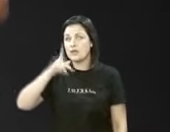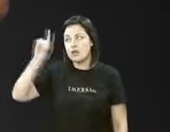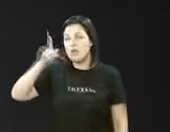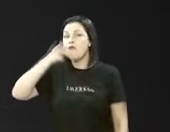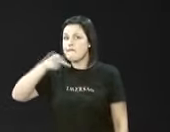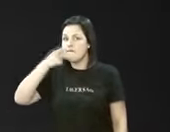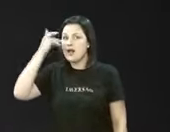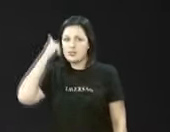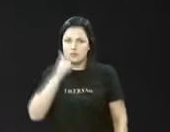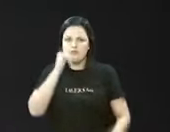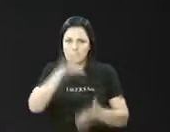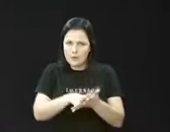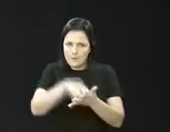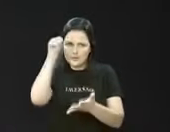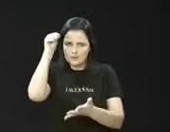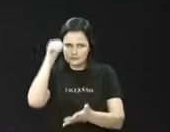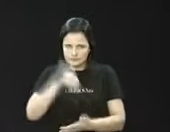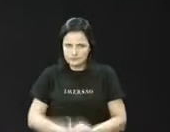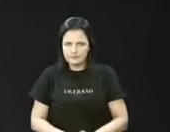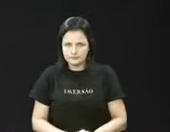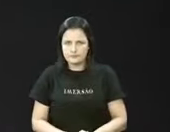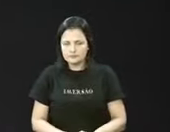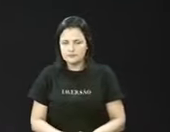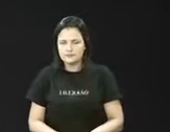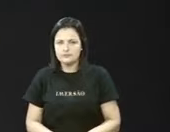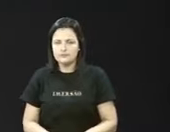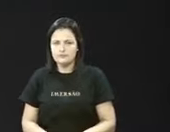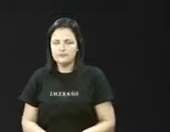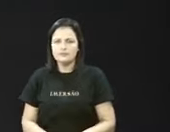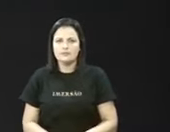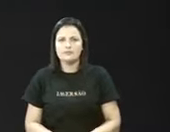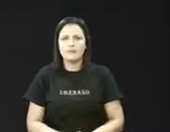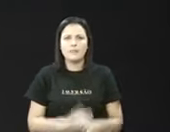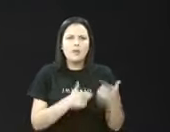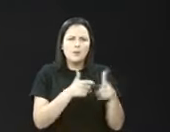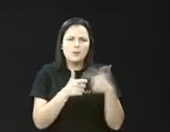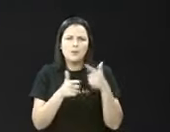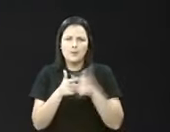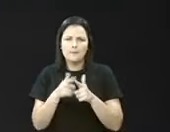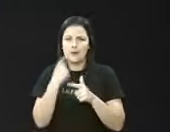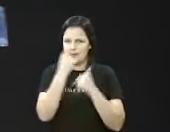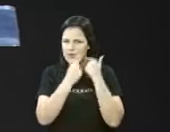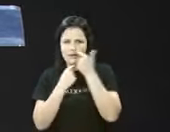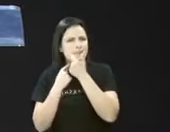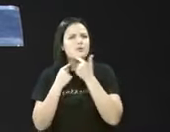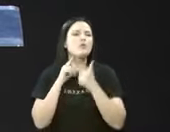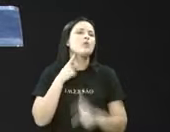A área que para ele seria para sempre um problema, foi a área que Deus usou